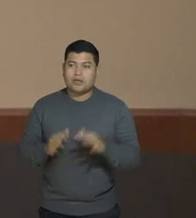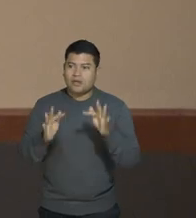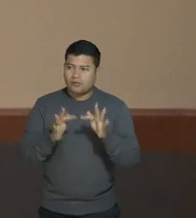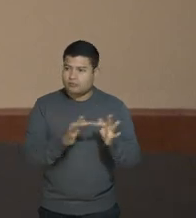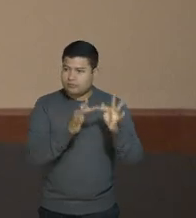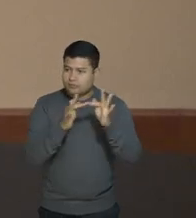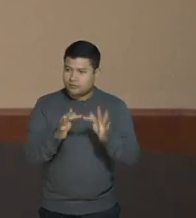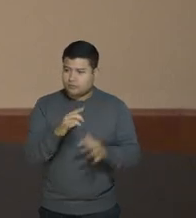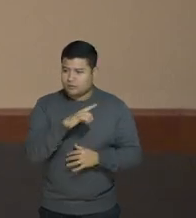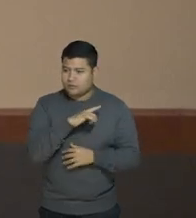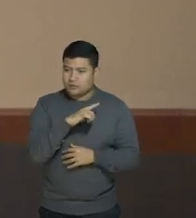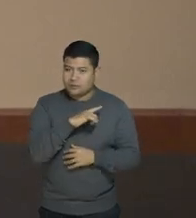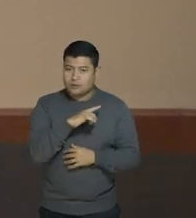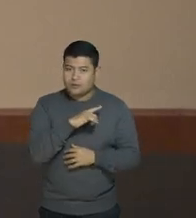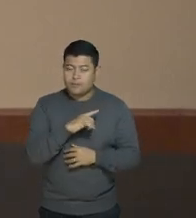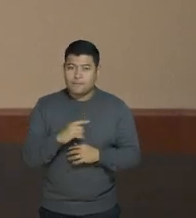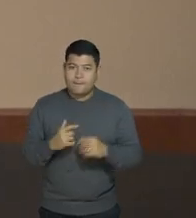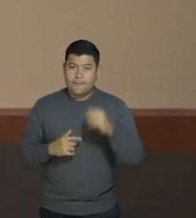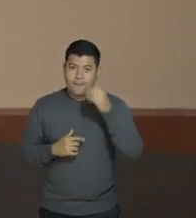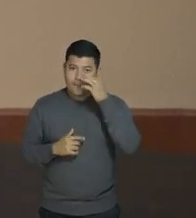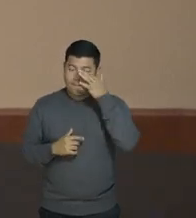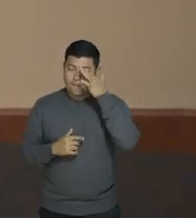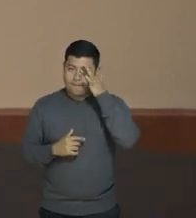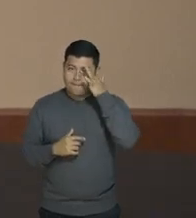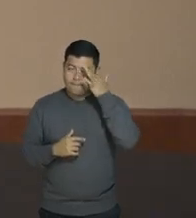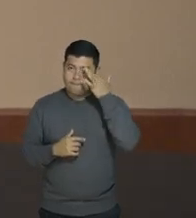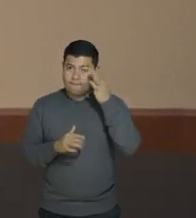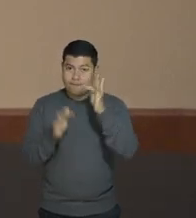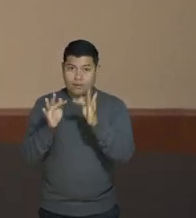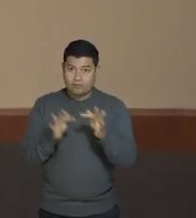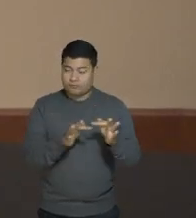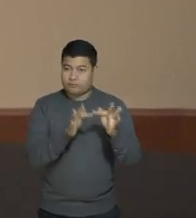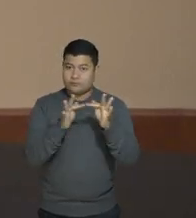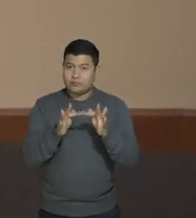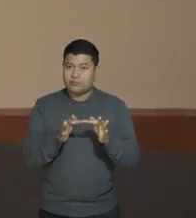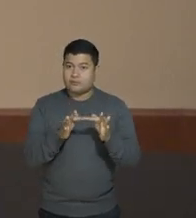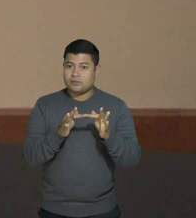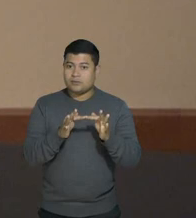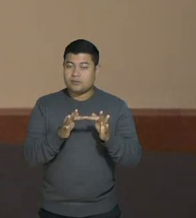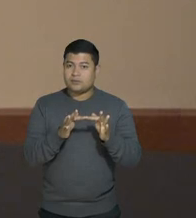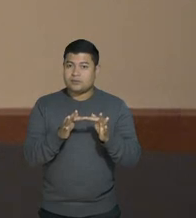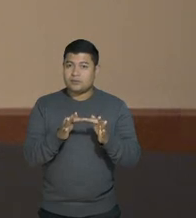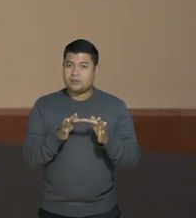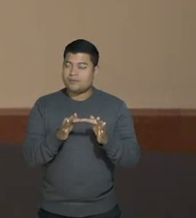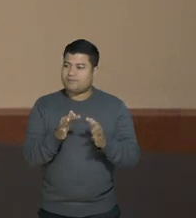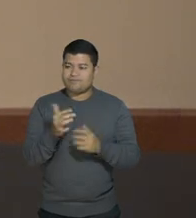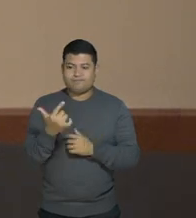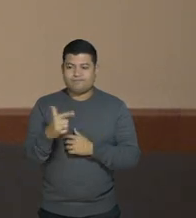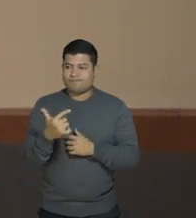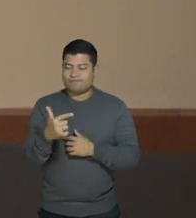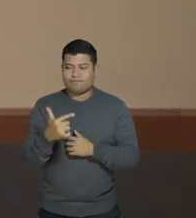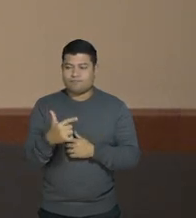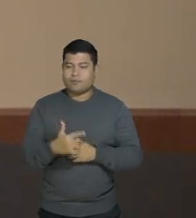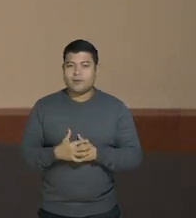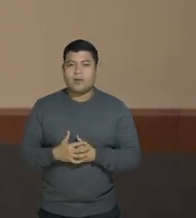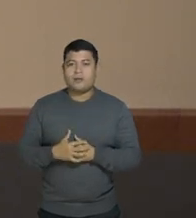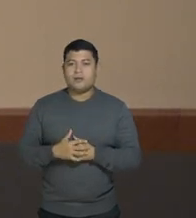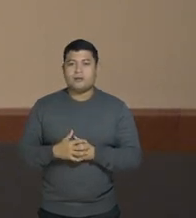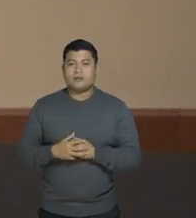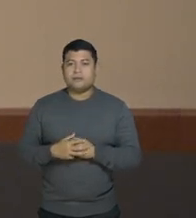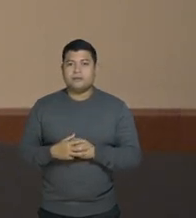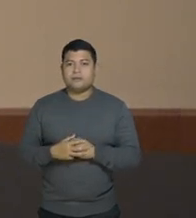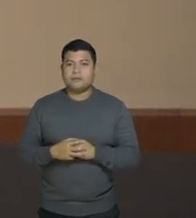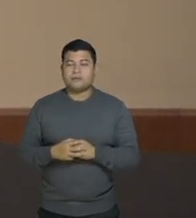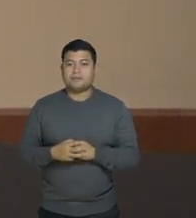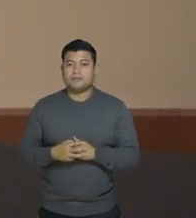Na Fundação, alguém sabe dizer se na Fundação Catarinense eles estão fazendo? Não estão. É. Então, aí